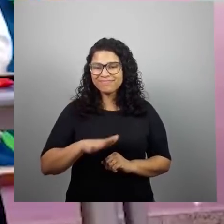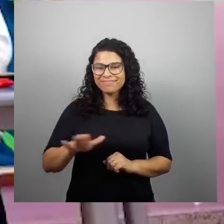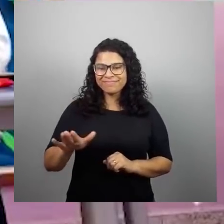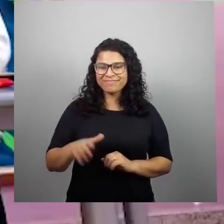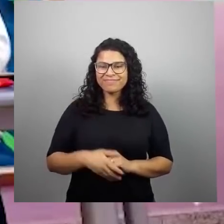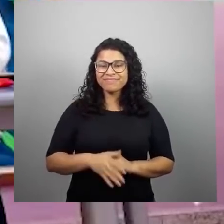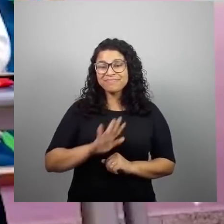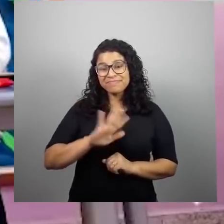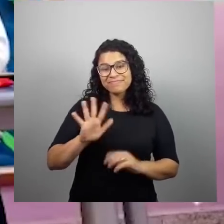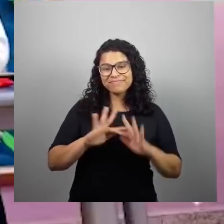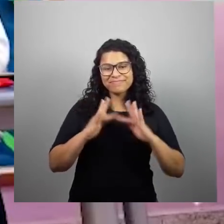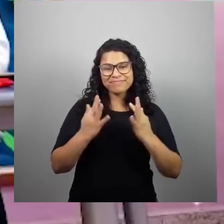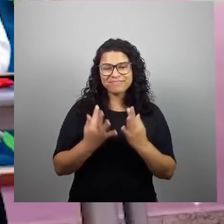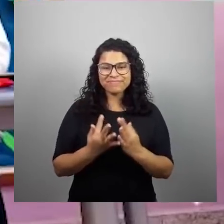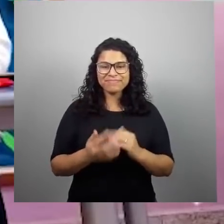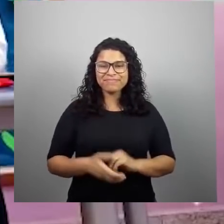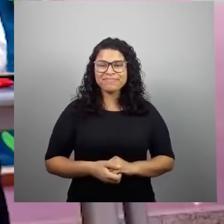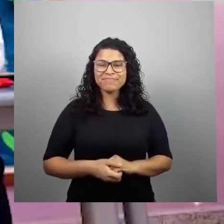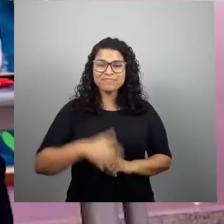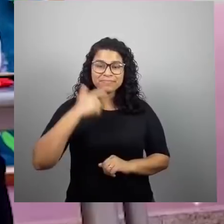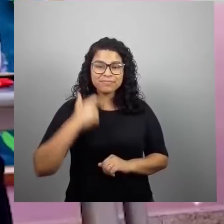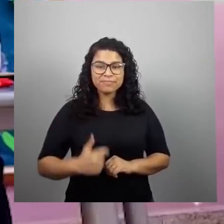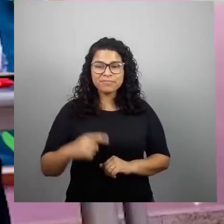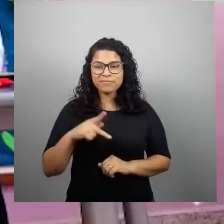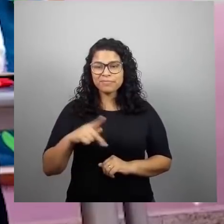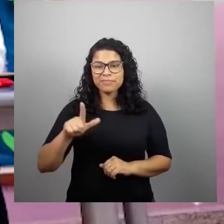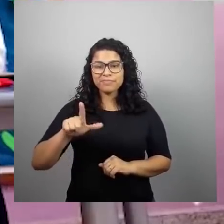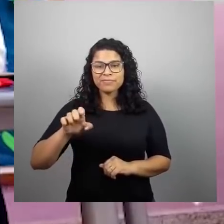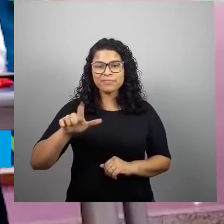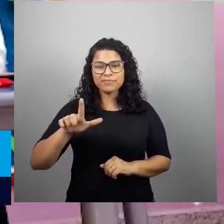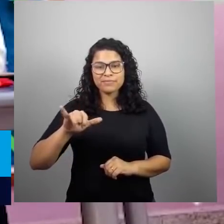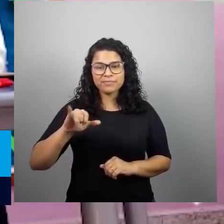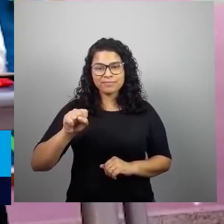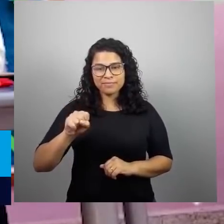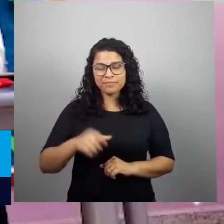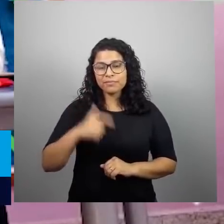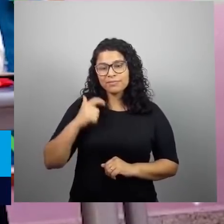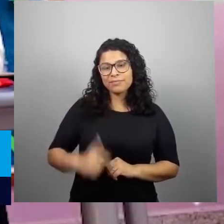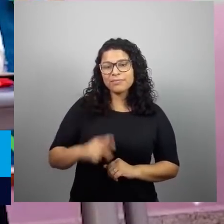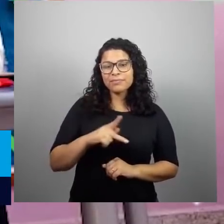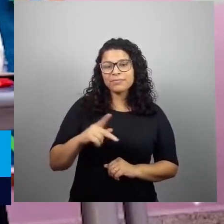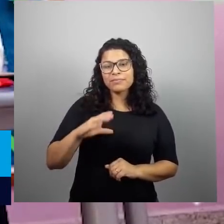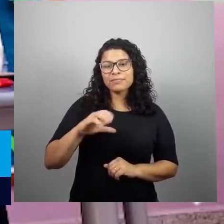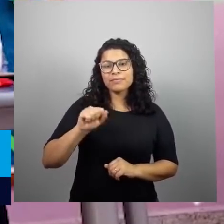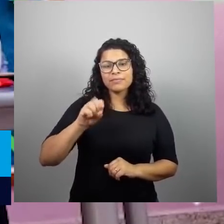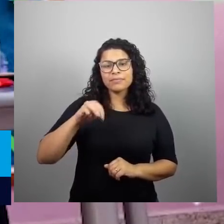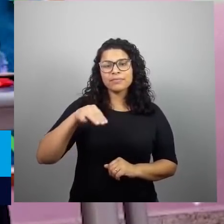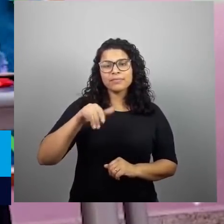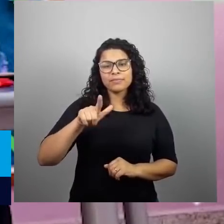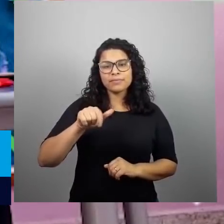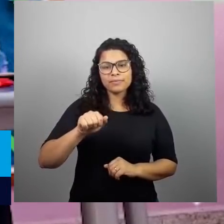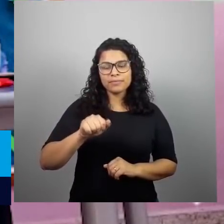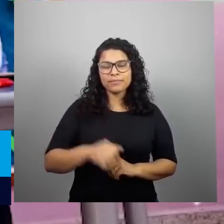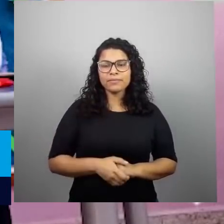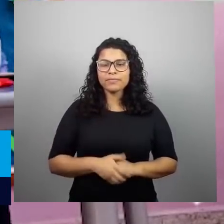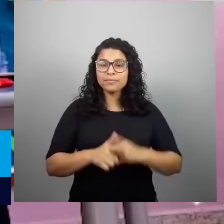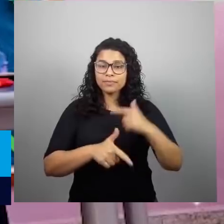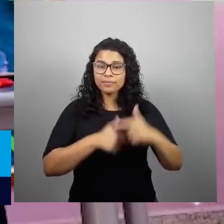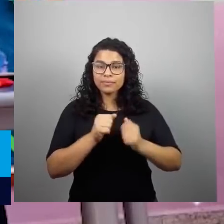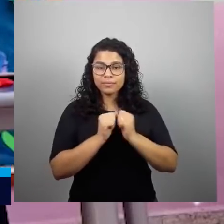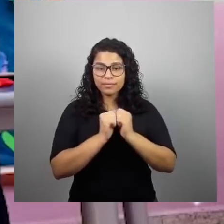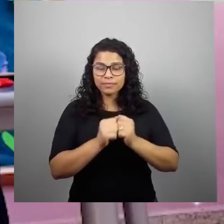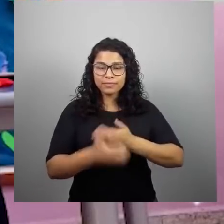Olá, crianças! Olá, famílias! Eu sou a professora Lenis e eu sou a professora Camila. Somos do Instituto